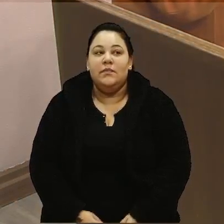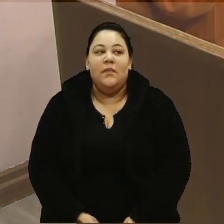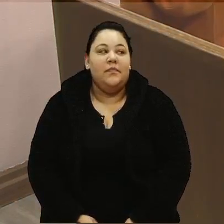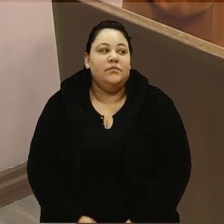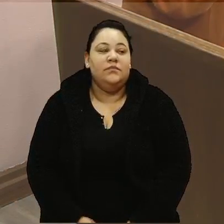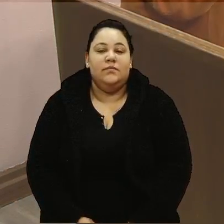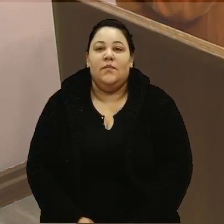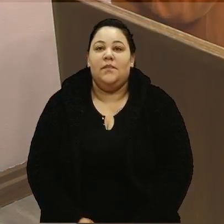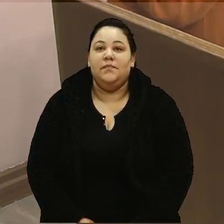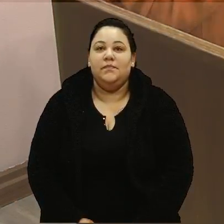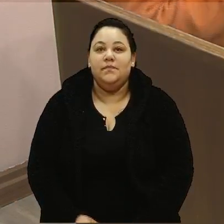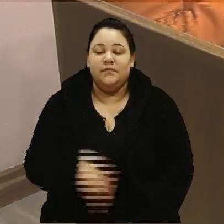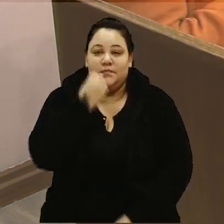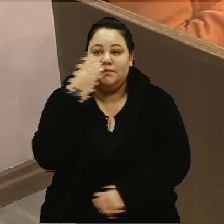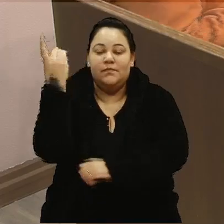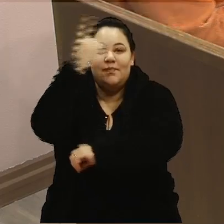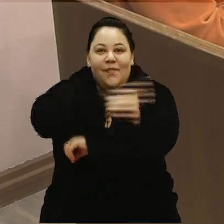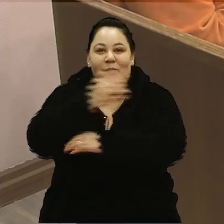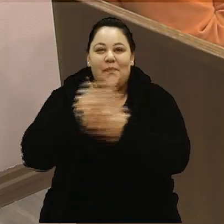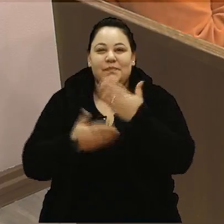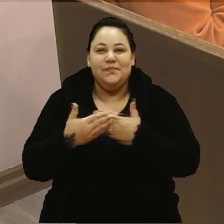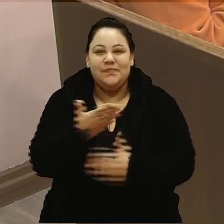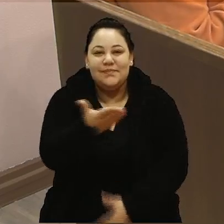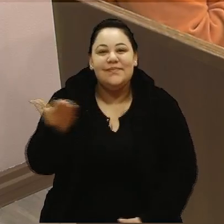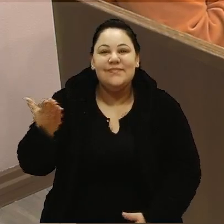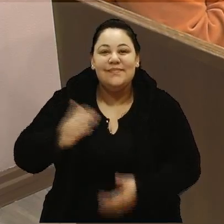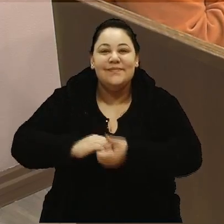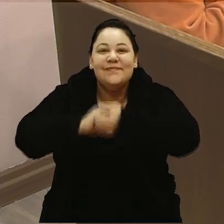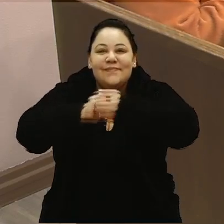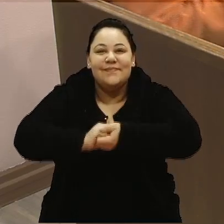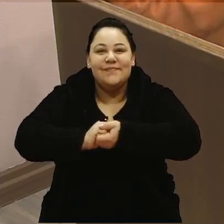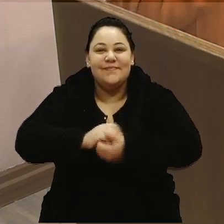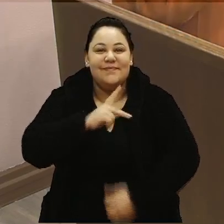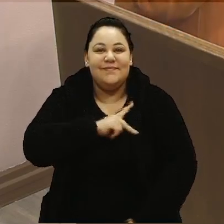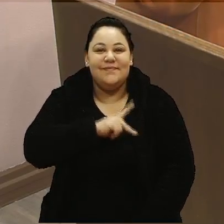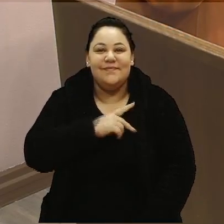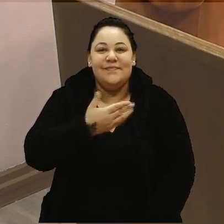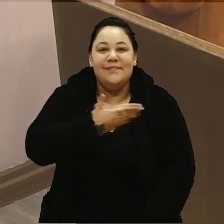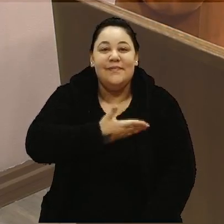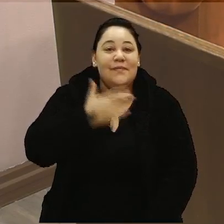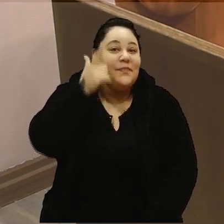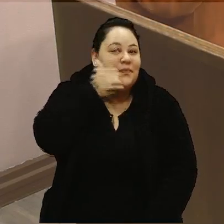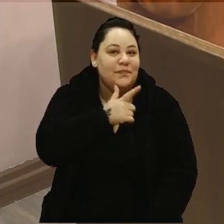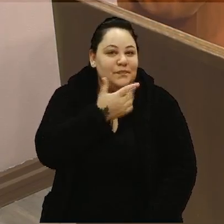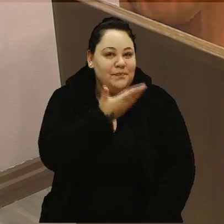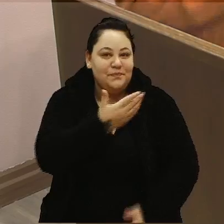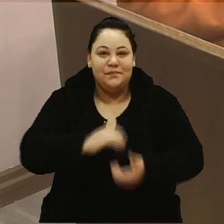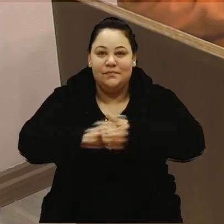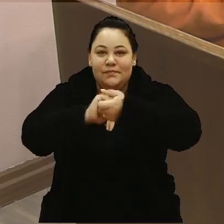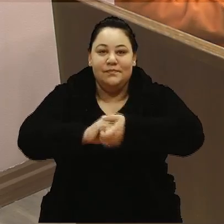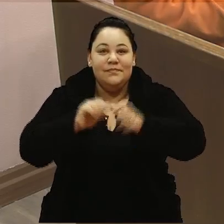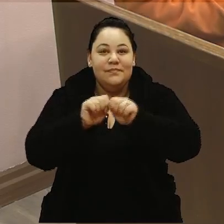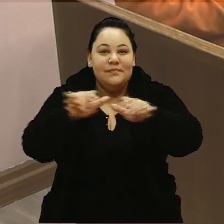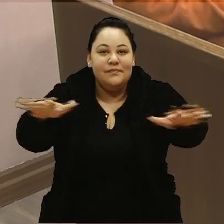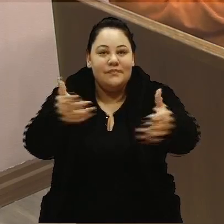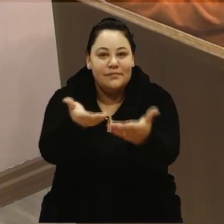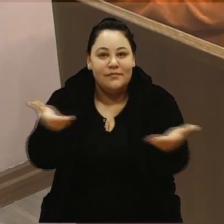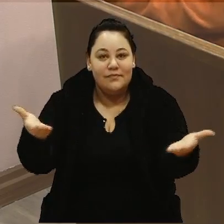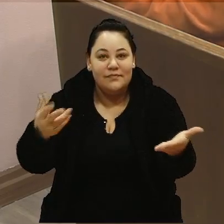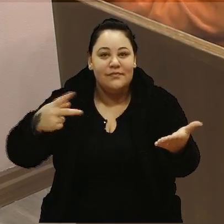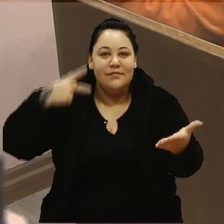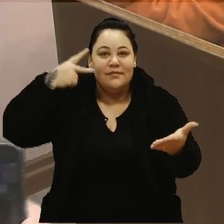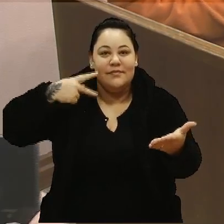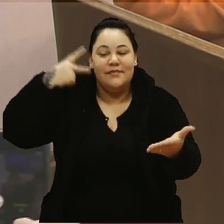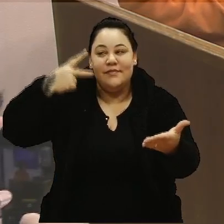Bom dia a todos. Cumprimento o excelentíssimo presidente, amigo Lucas Carenhato, cumprimento todos os vereadores e as nossas